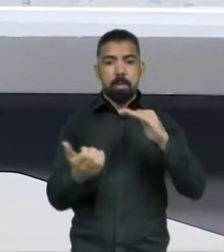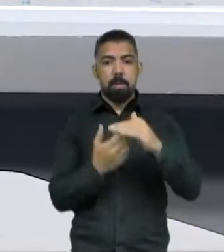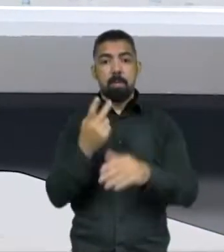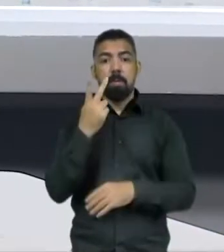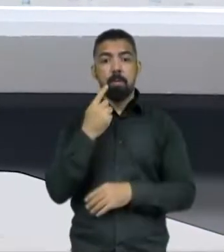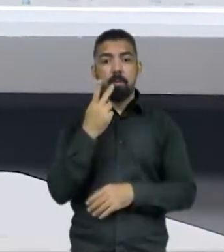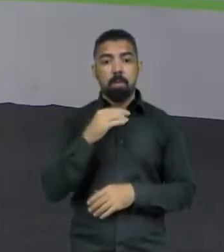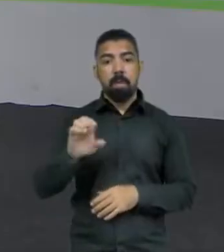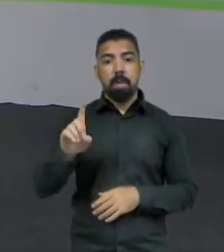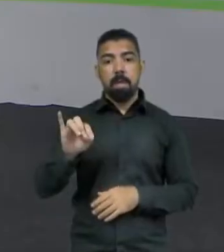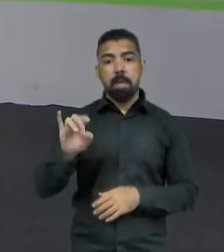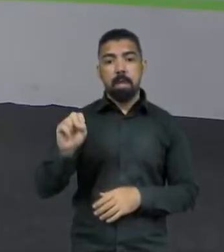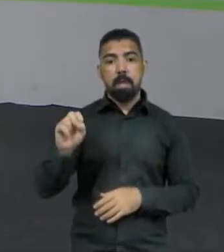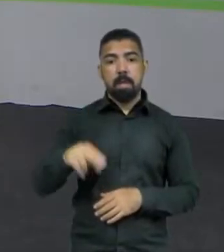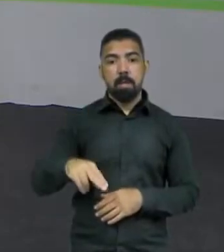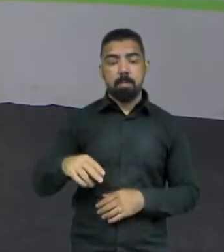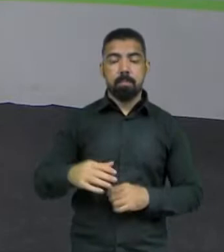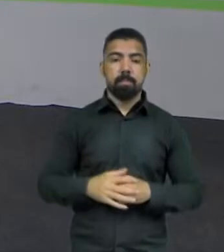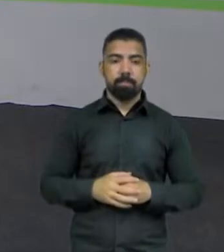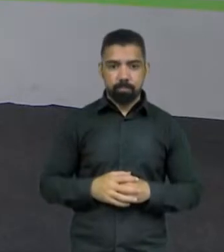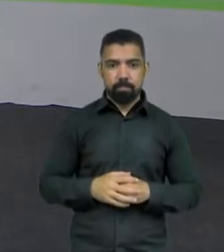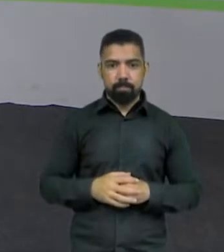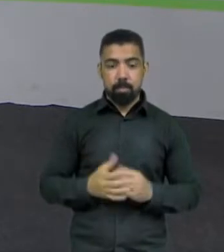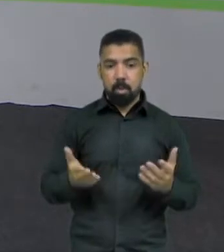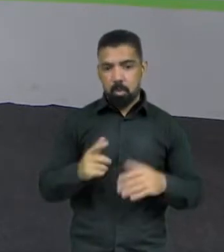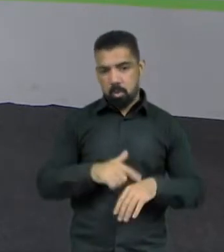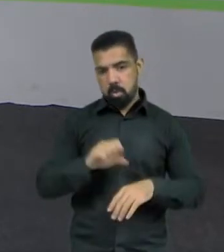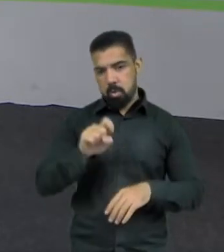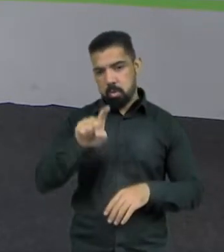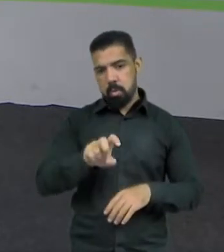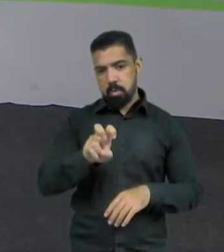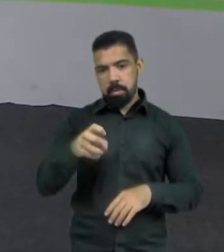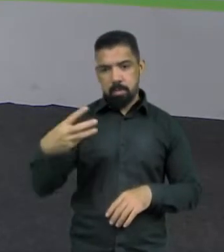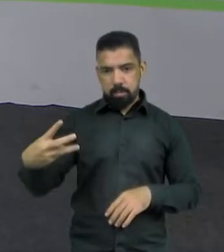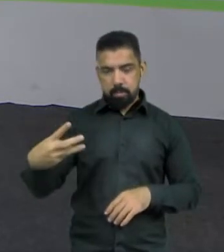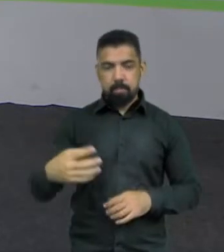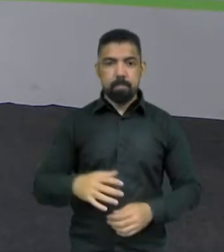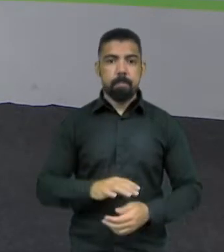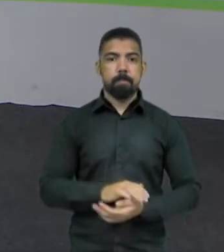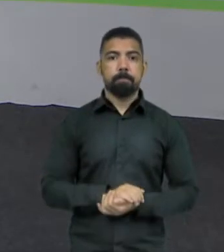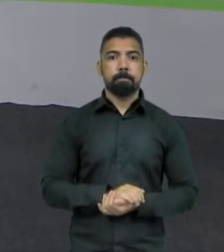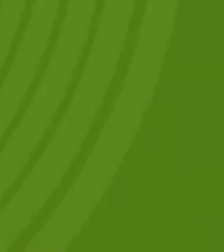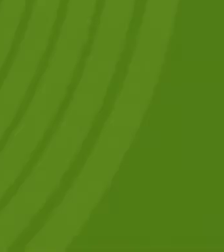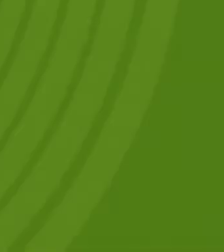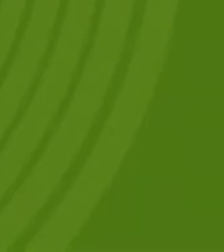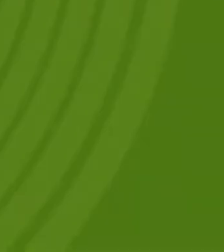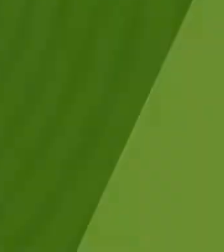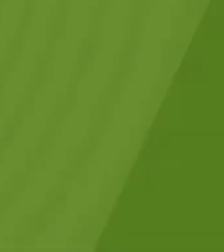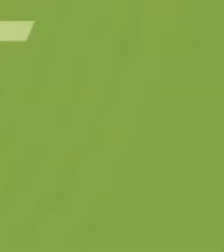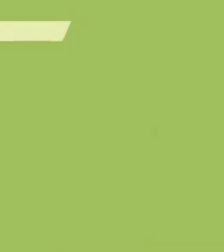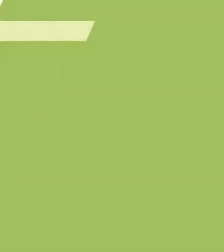Edson Queiroz. Agora são 8 horas e 53 minutos, a gente volta já.